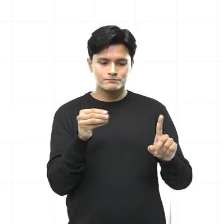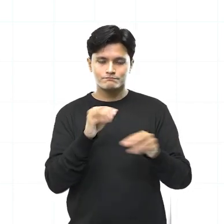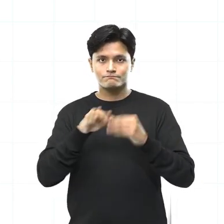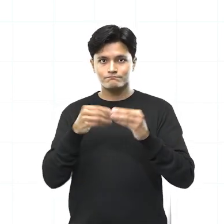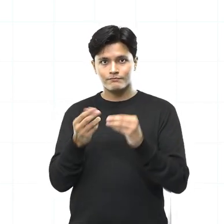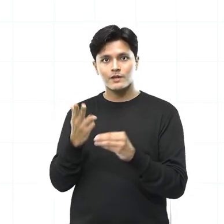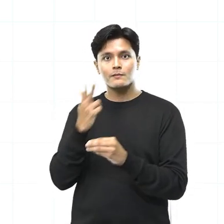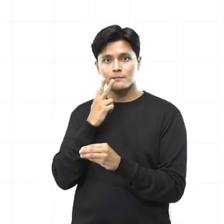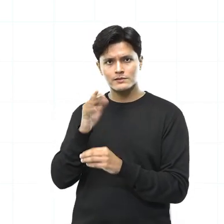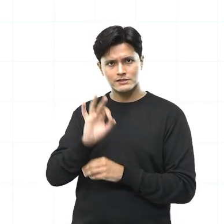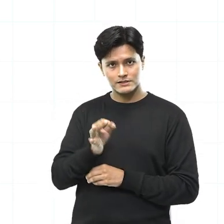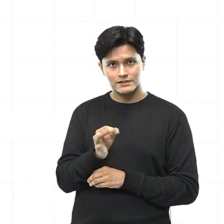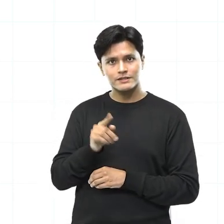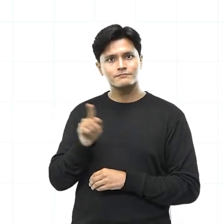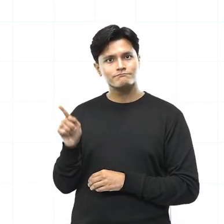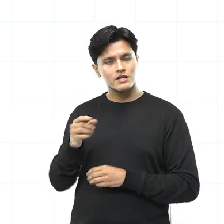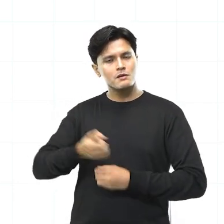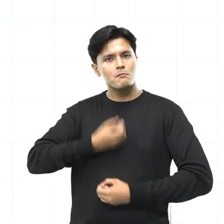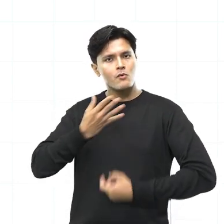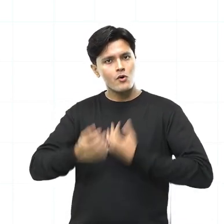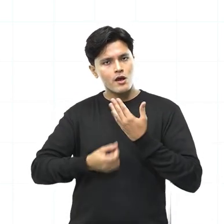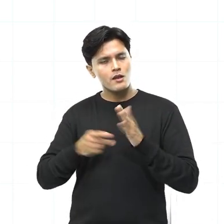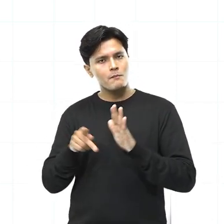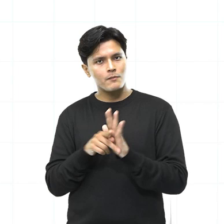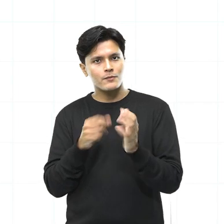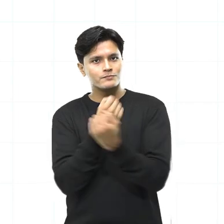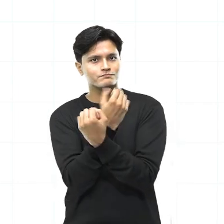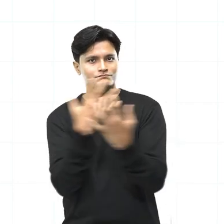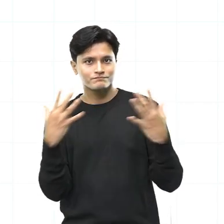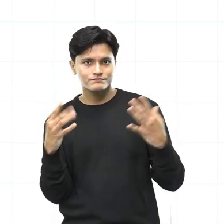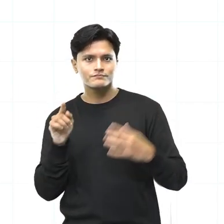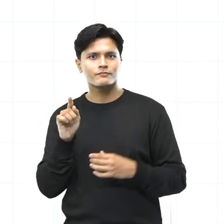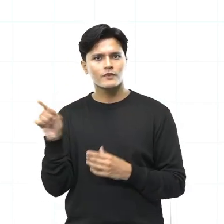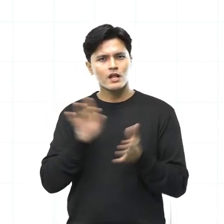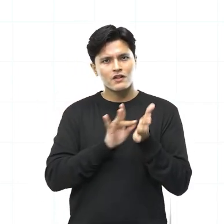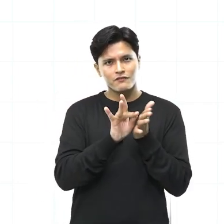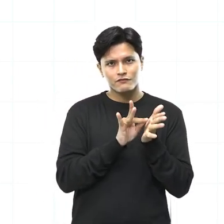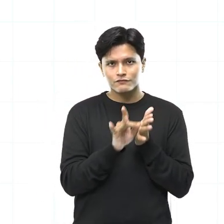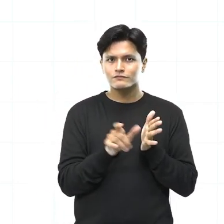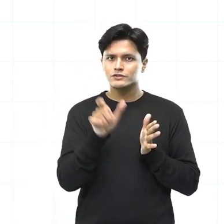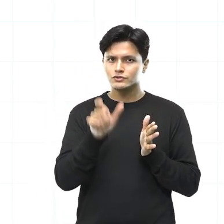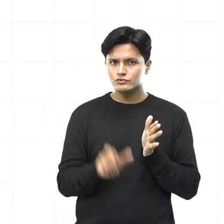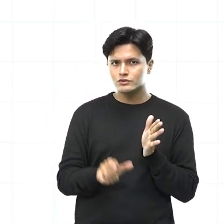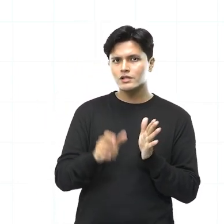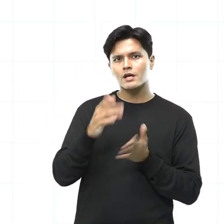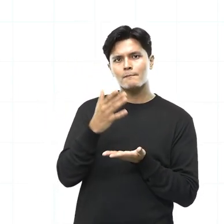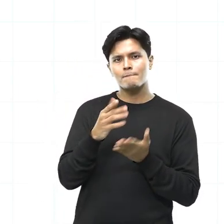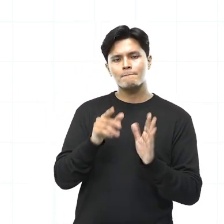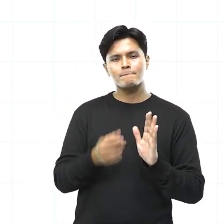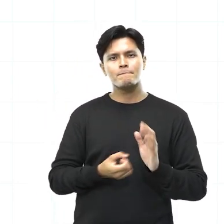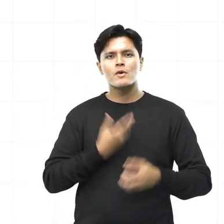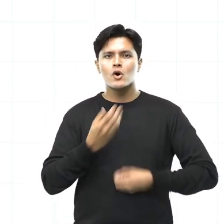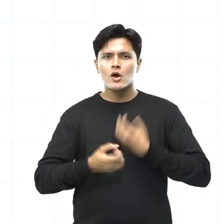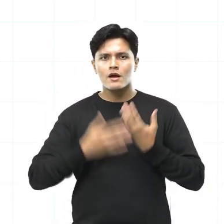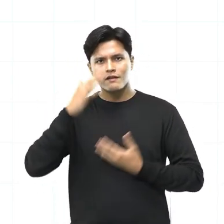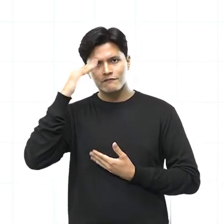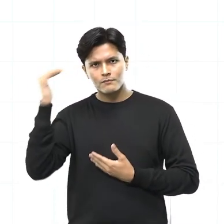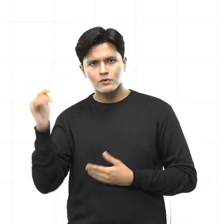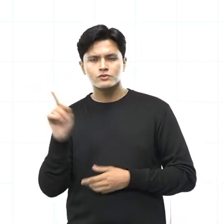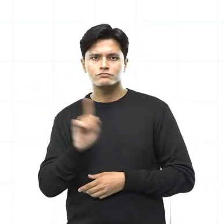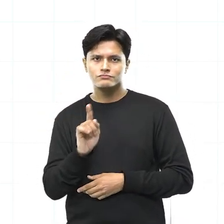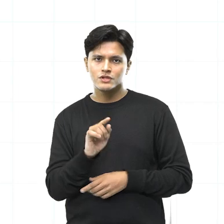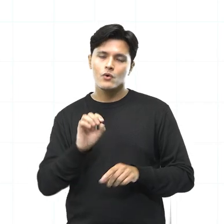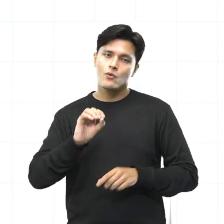não faço papel, ó, não faz papel de algum menestreiro, ou errante cantor,